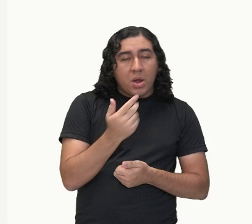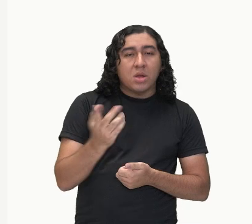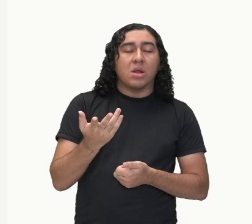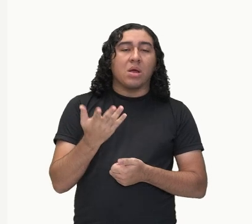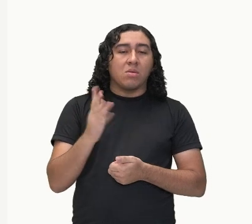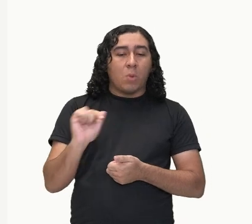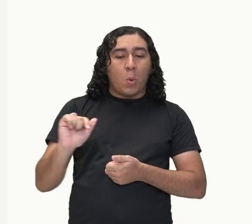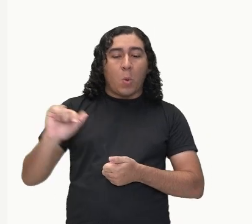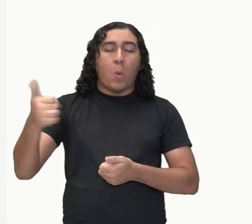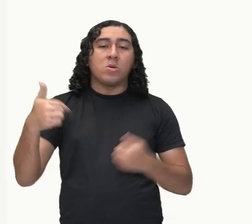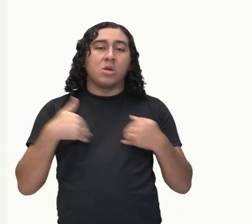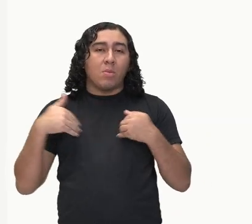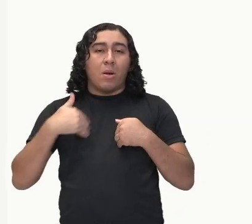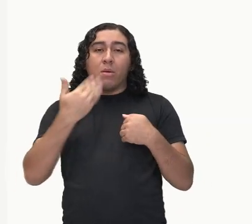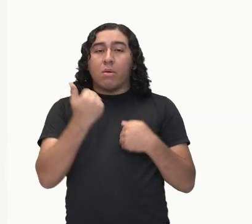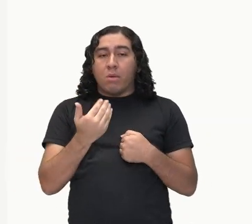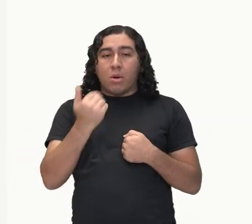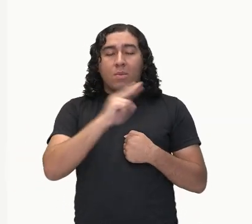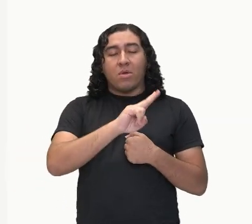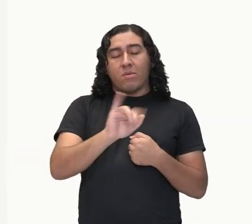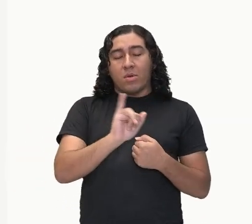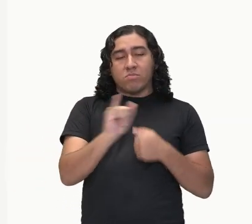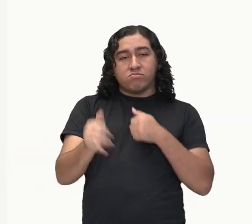outra espécie.